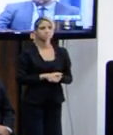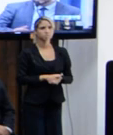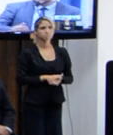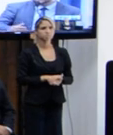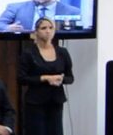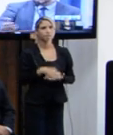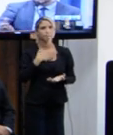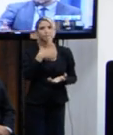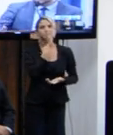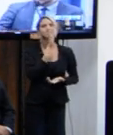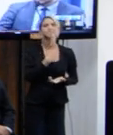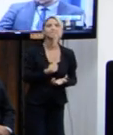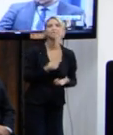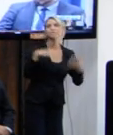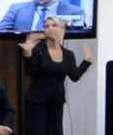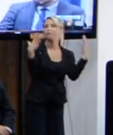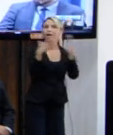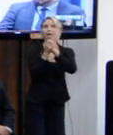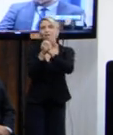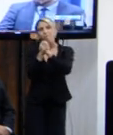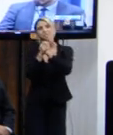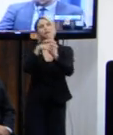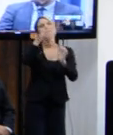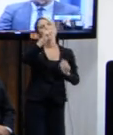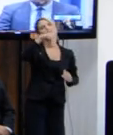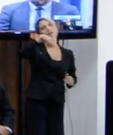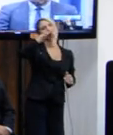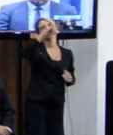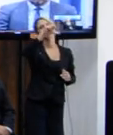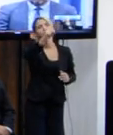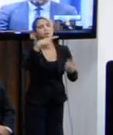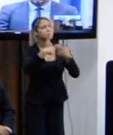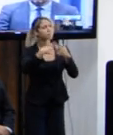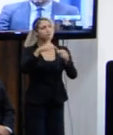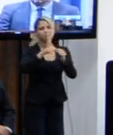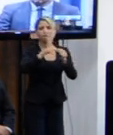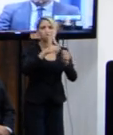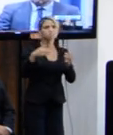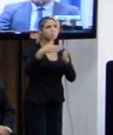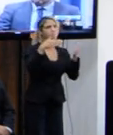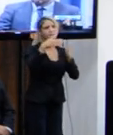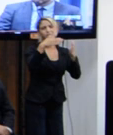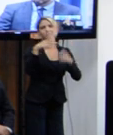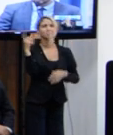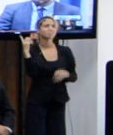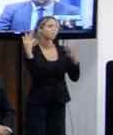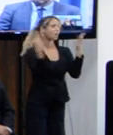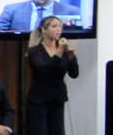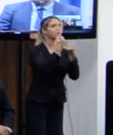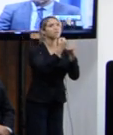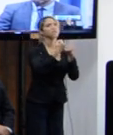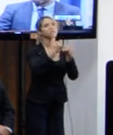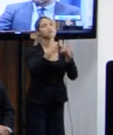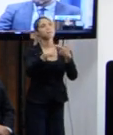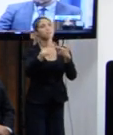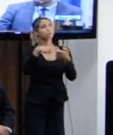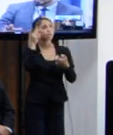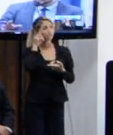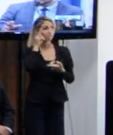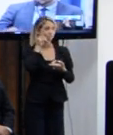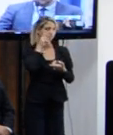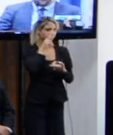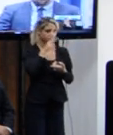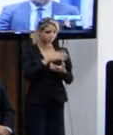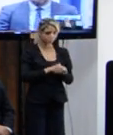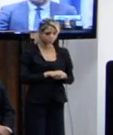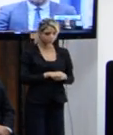o meu desejo de parabenizar a Vossa Excelência pela gestão que exerceu primeiramente. Lembro da oportunidade, gostaria